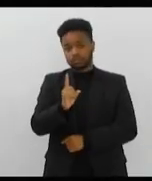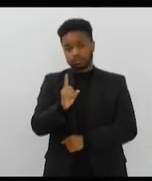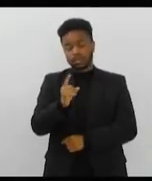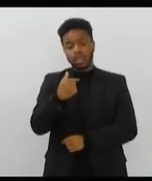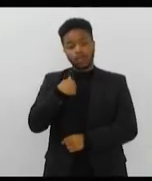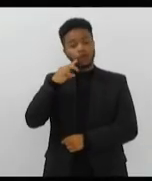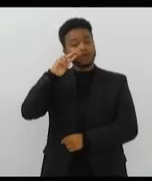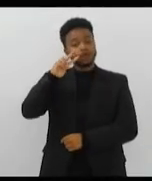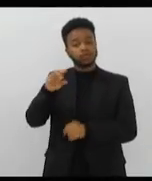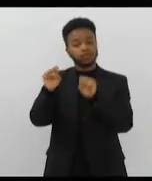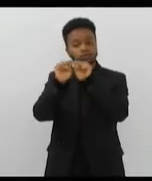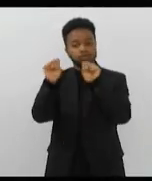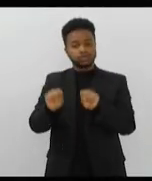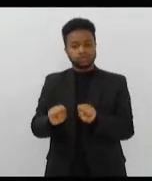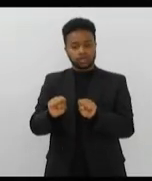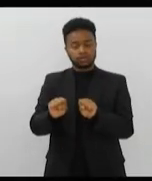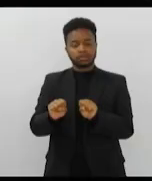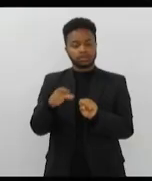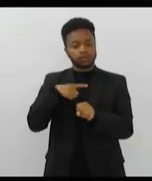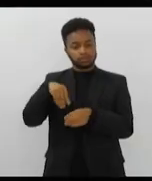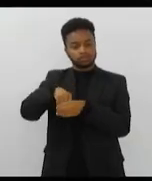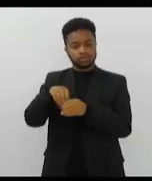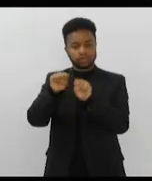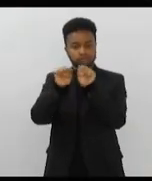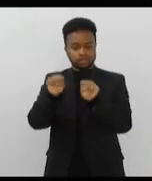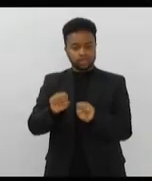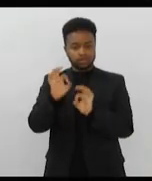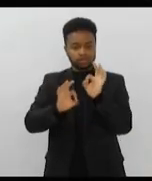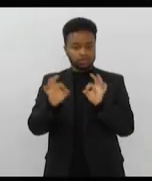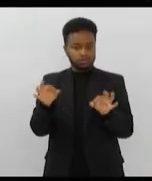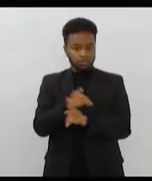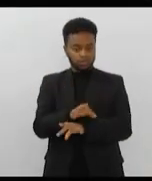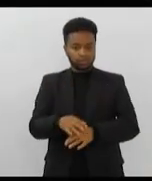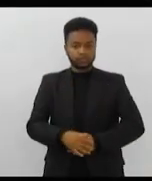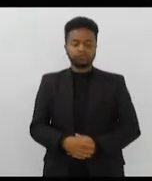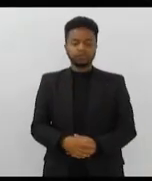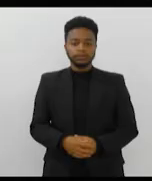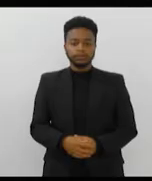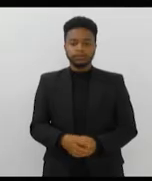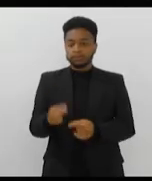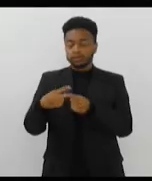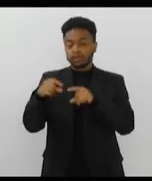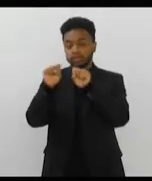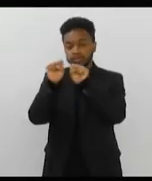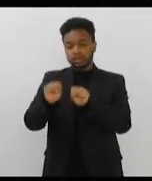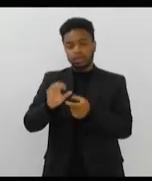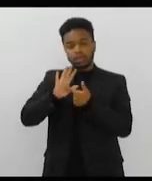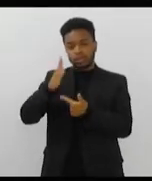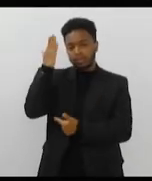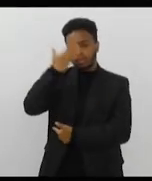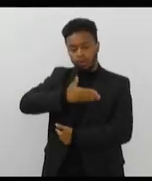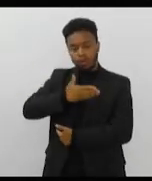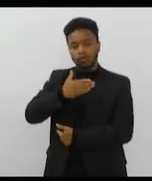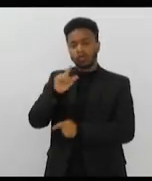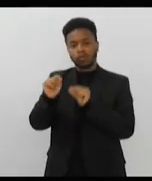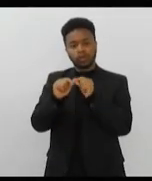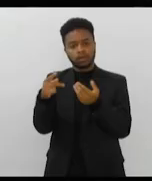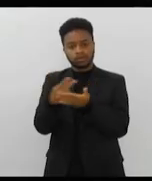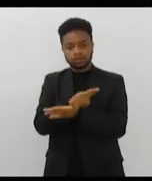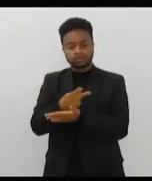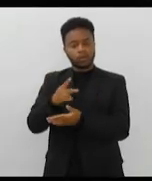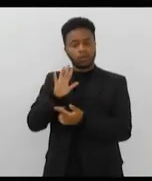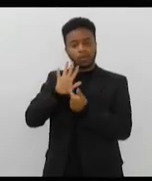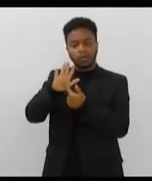do sistema, está no sistema. O sistema é testemunha ocular da